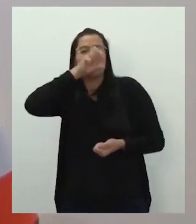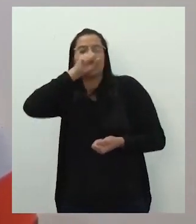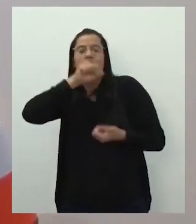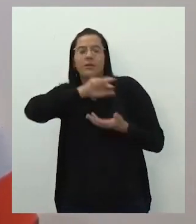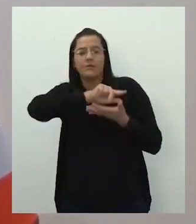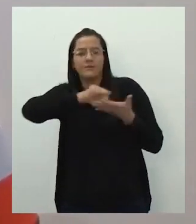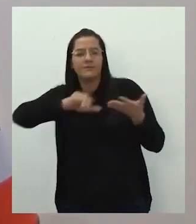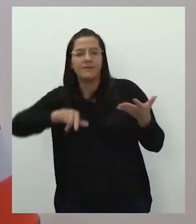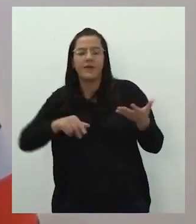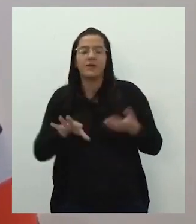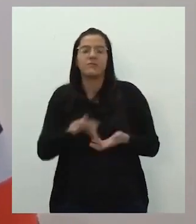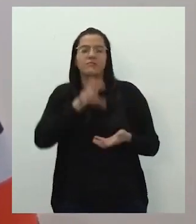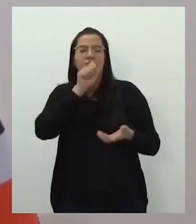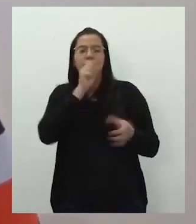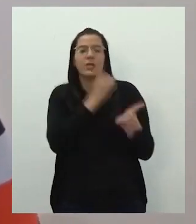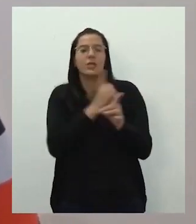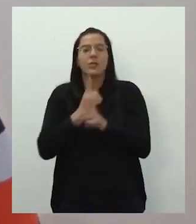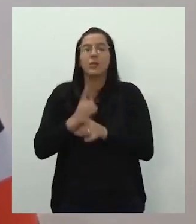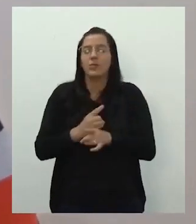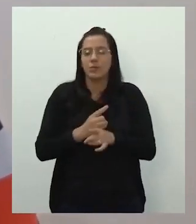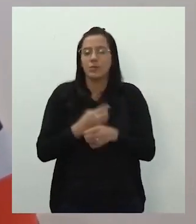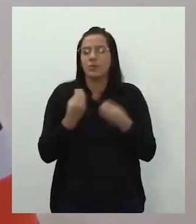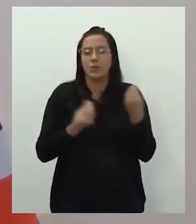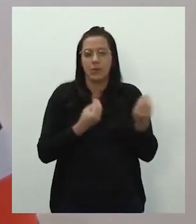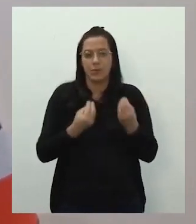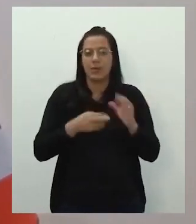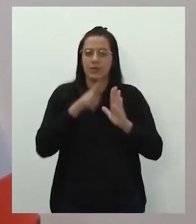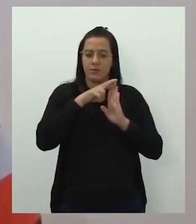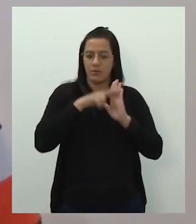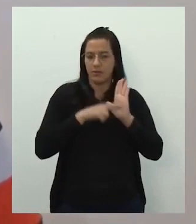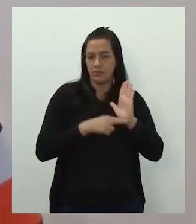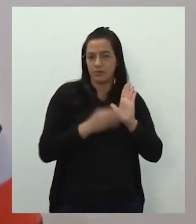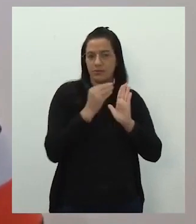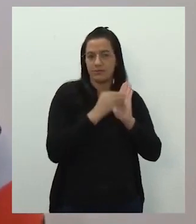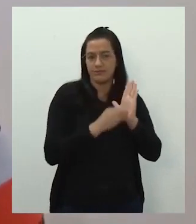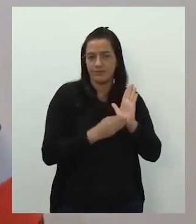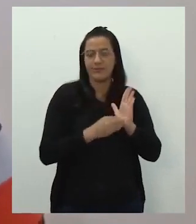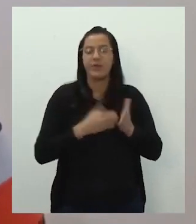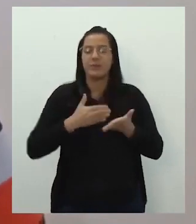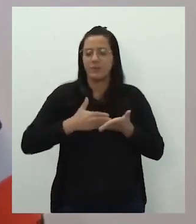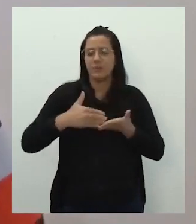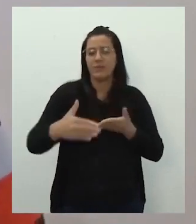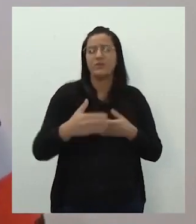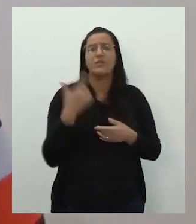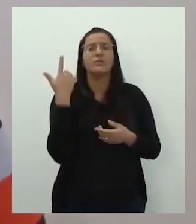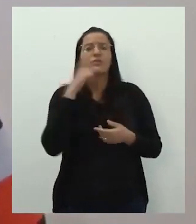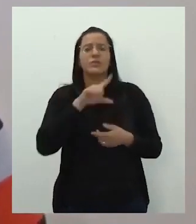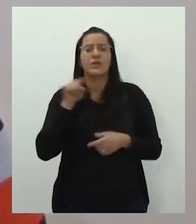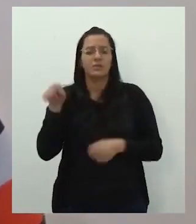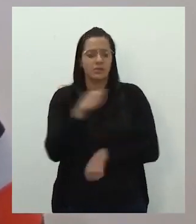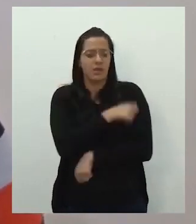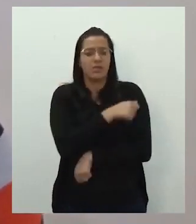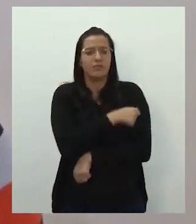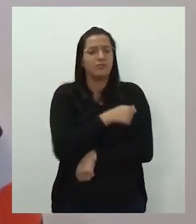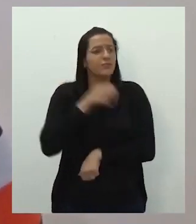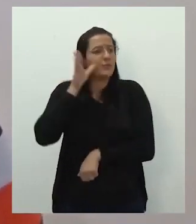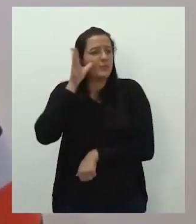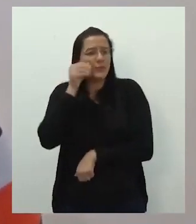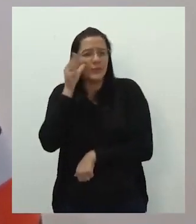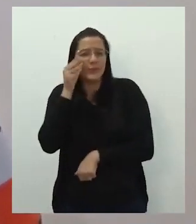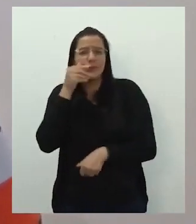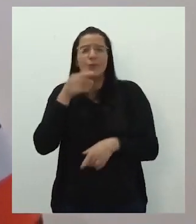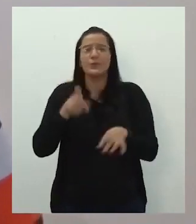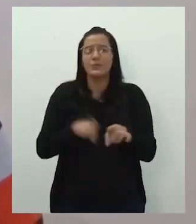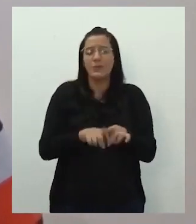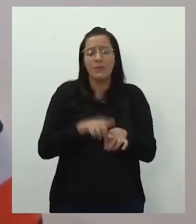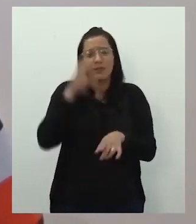e para outras que virão. A partir disso, os estudantes se tornam mais curiosos e autônomos, e perguntam se podem